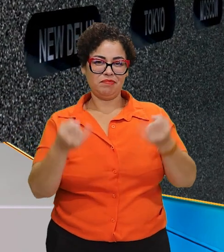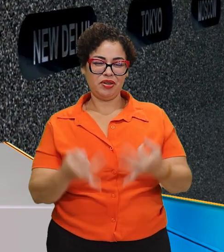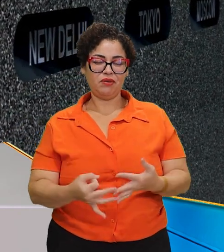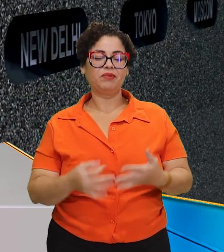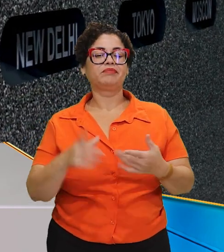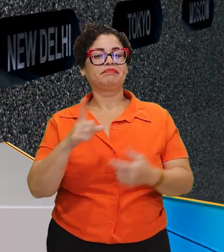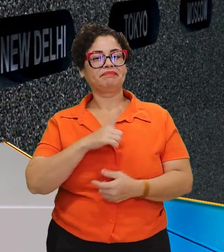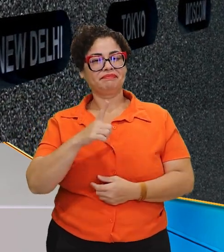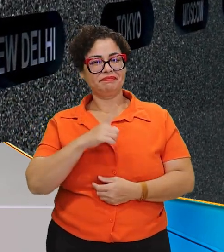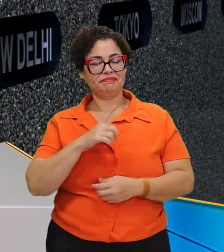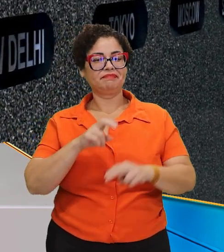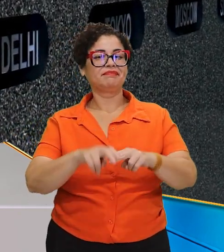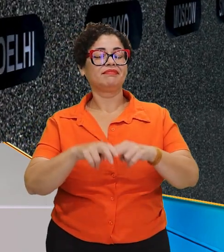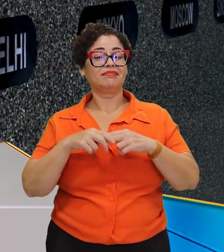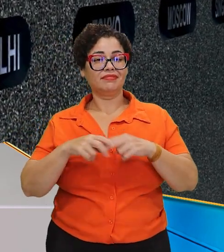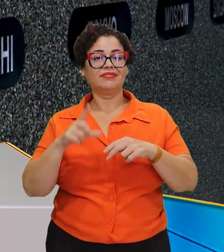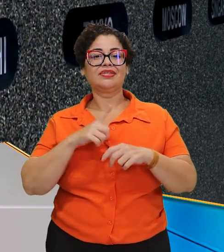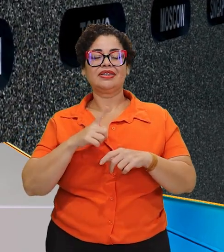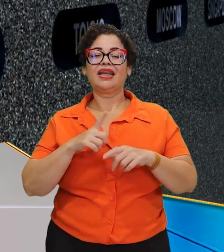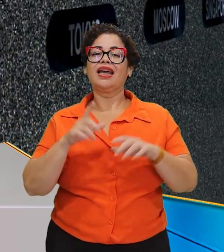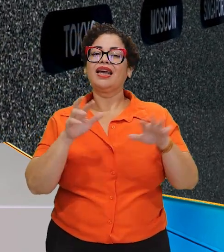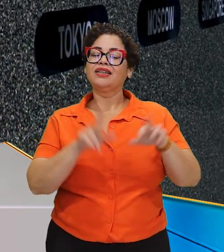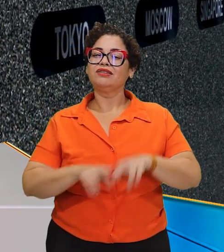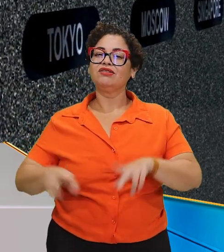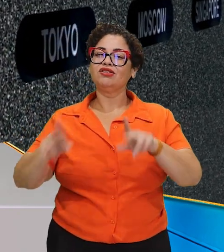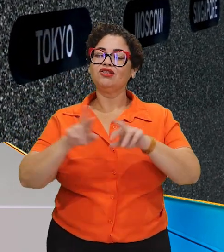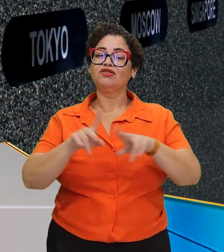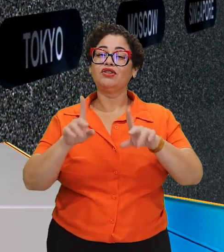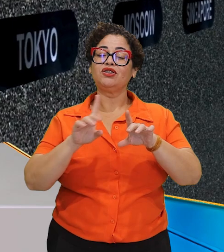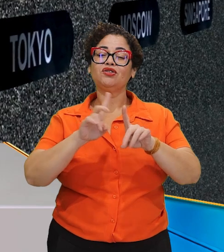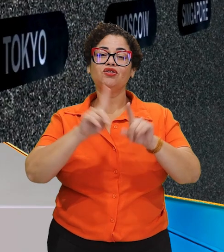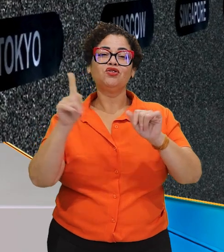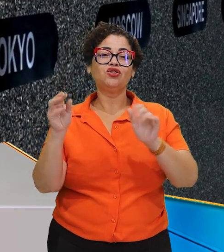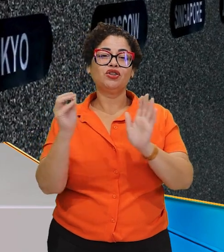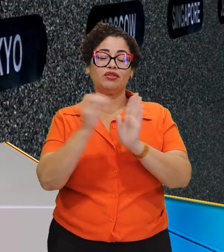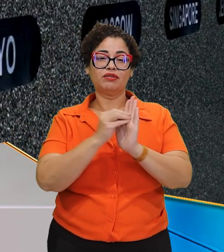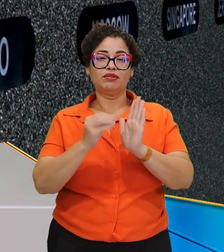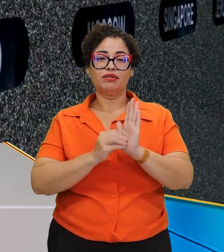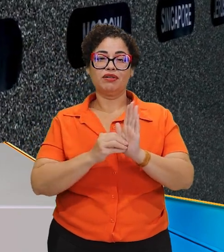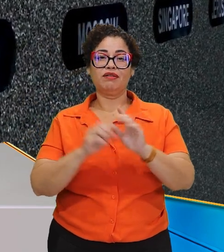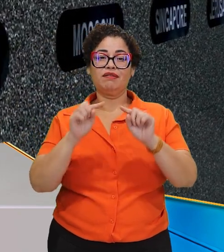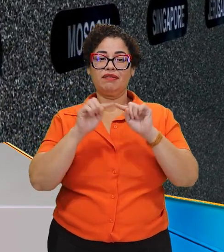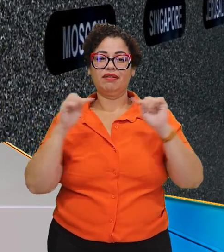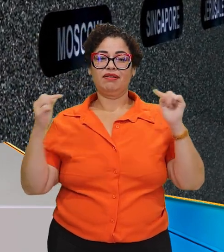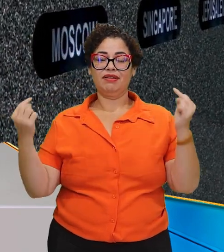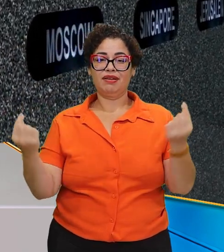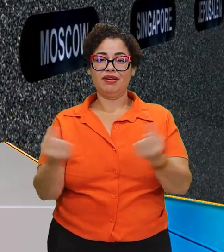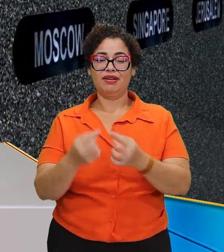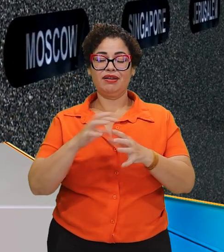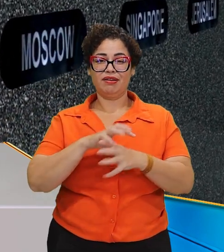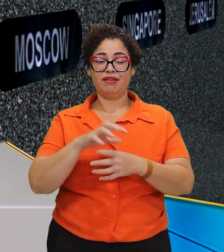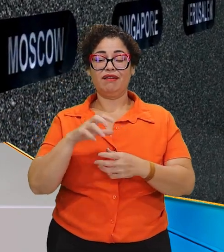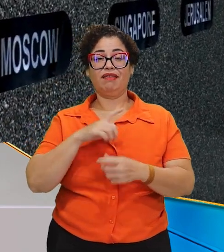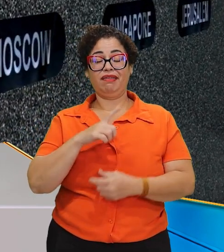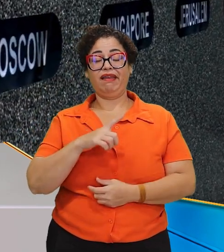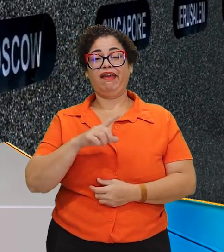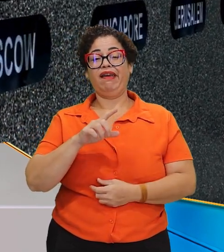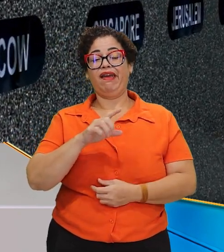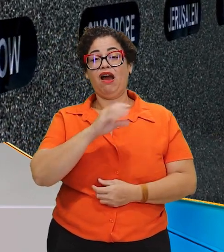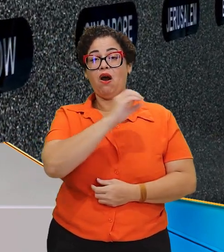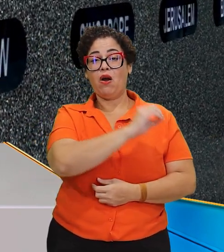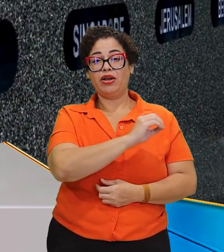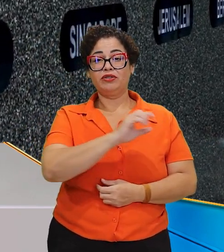citou acontece devido à linha internacional de data. Quando alguém cruza essa linha viajando de oeste para